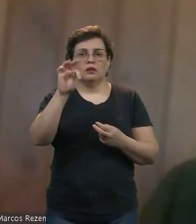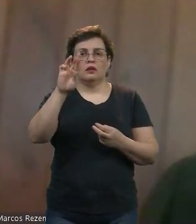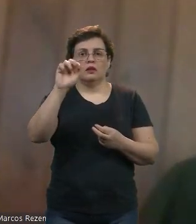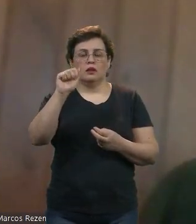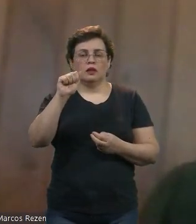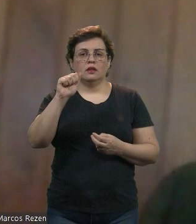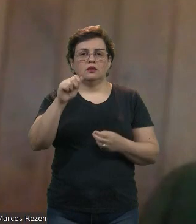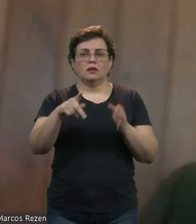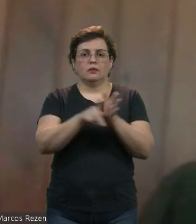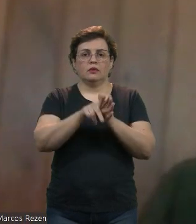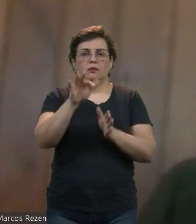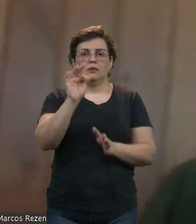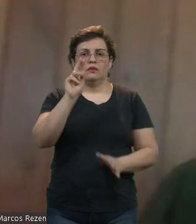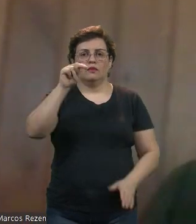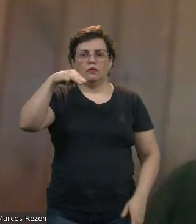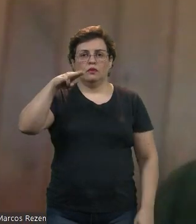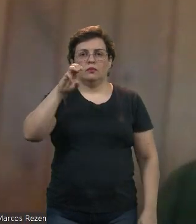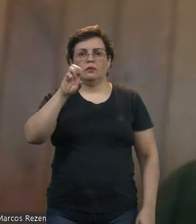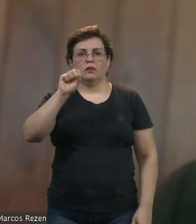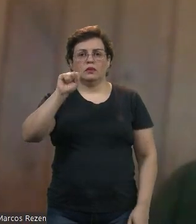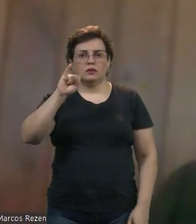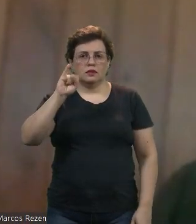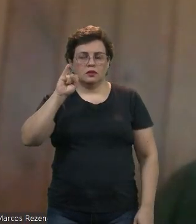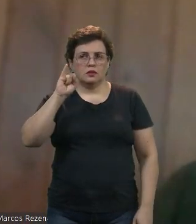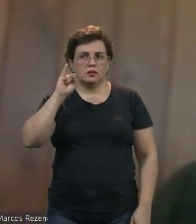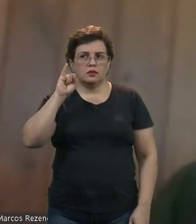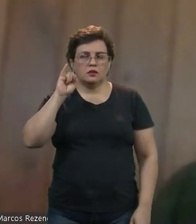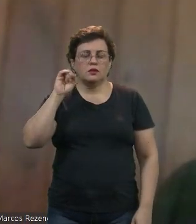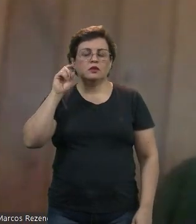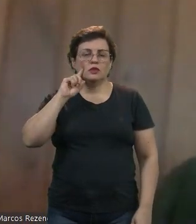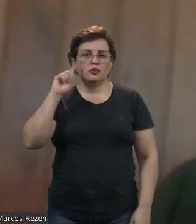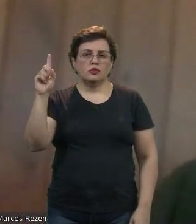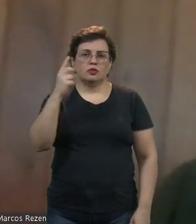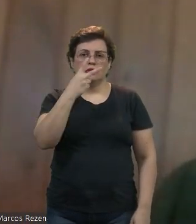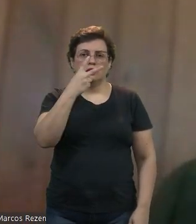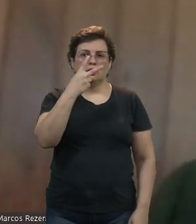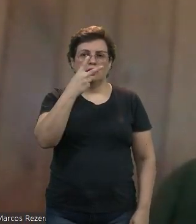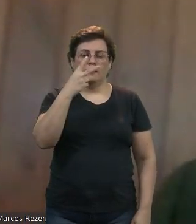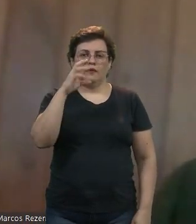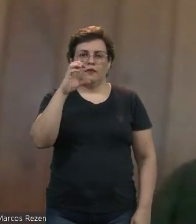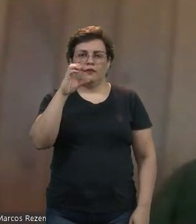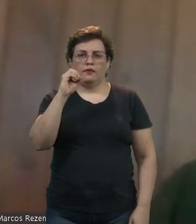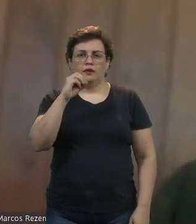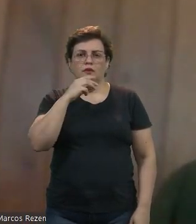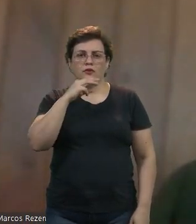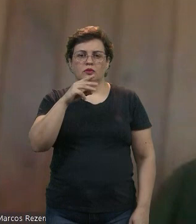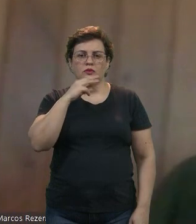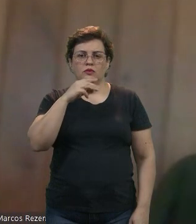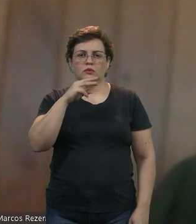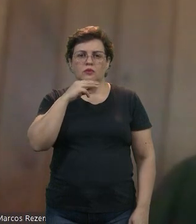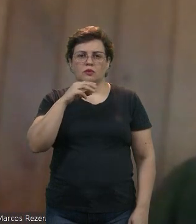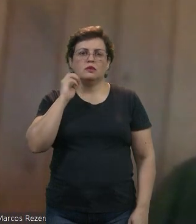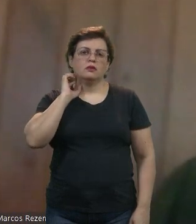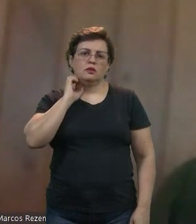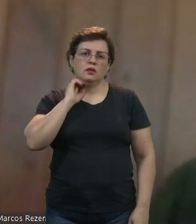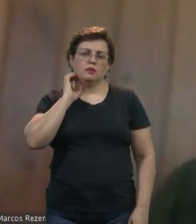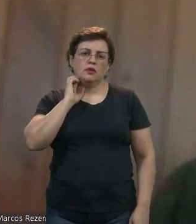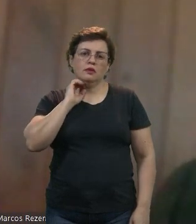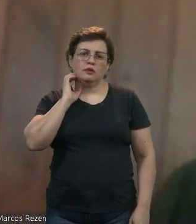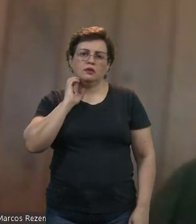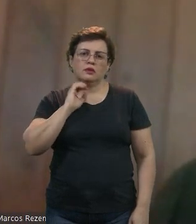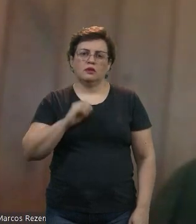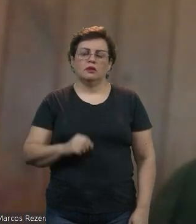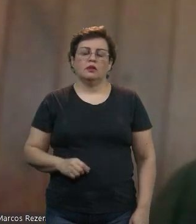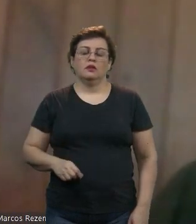FUMES, realizada em 20 de março do próximo passado, aprovado pela maioria dos votos. A publicação no